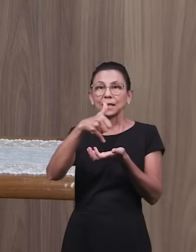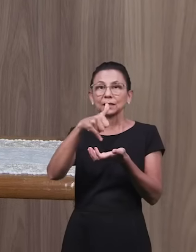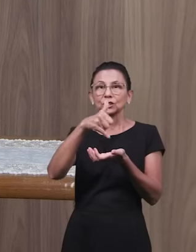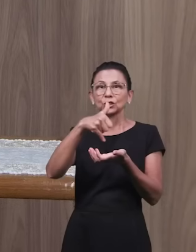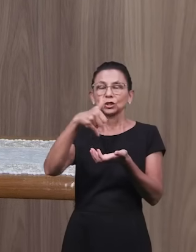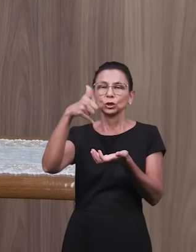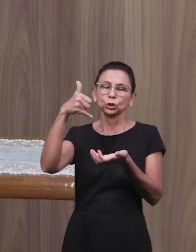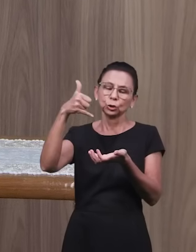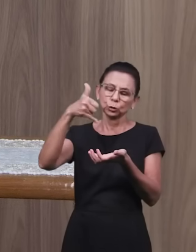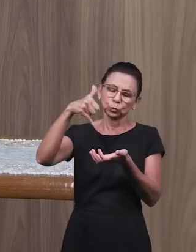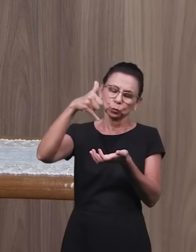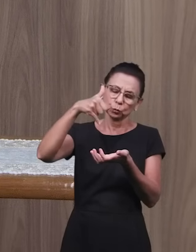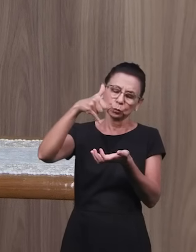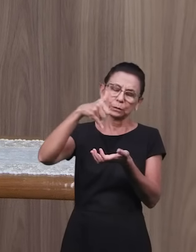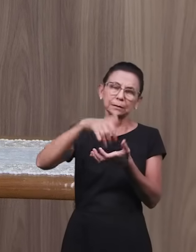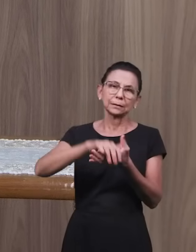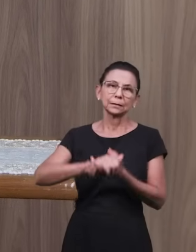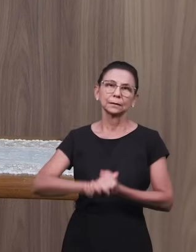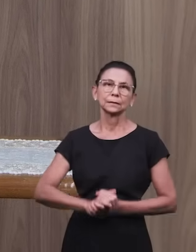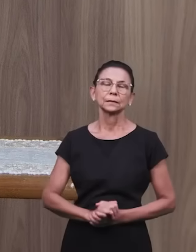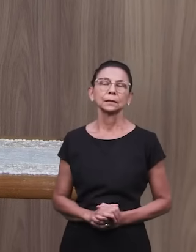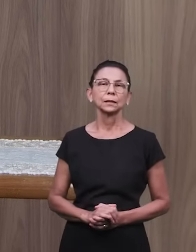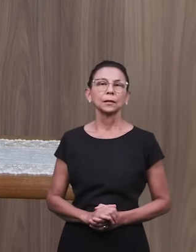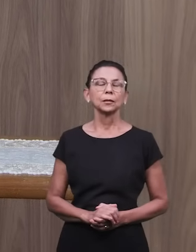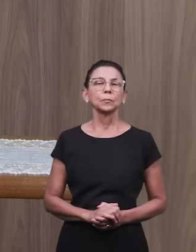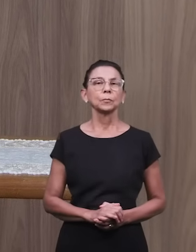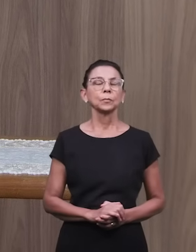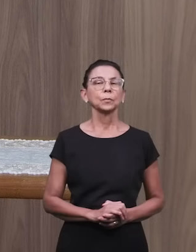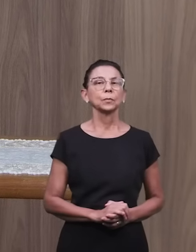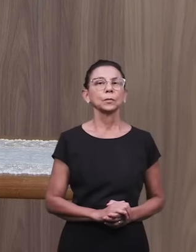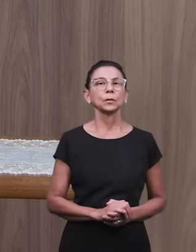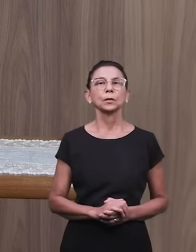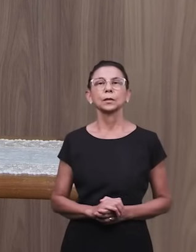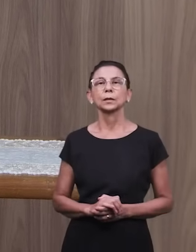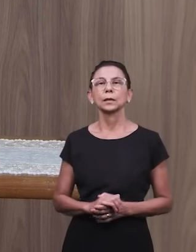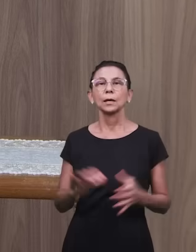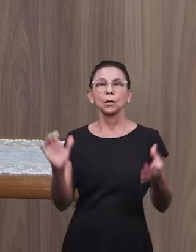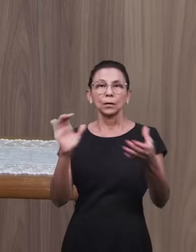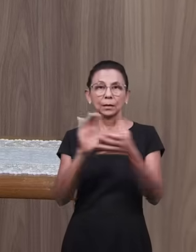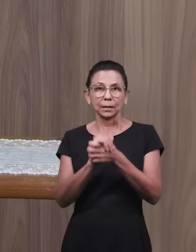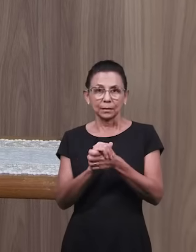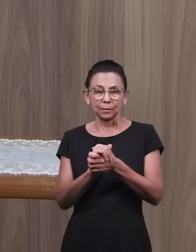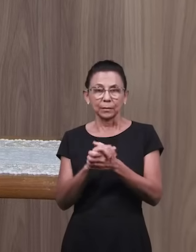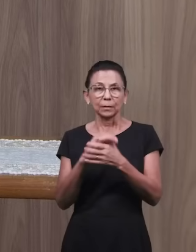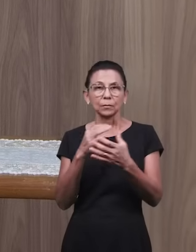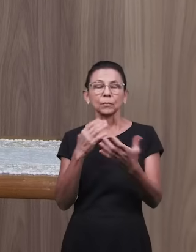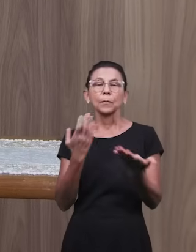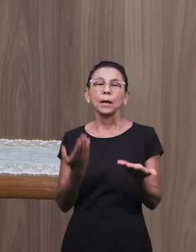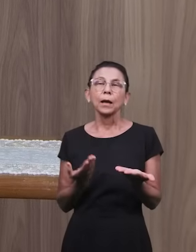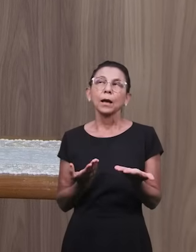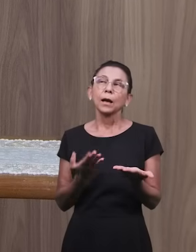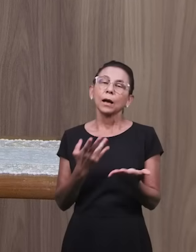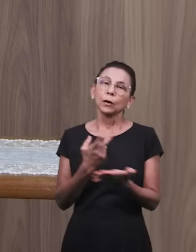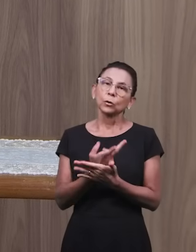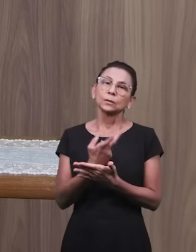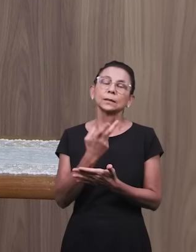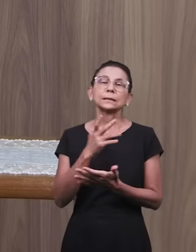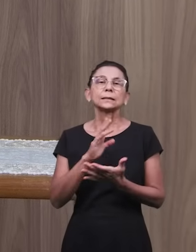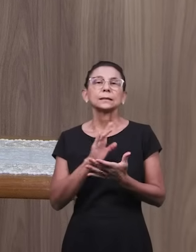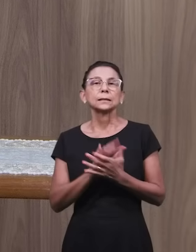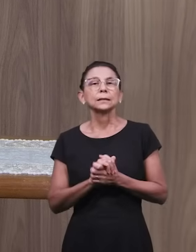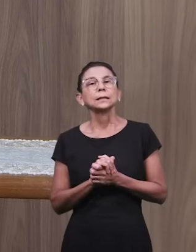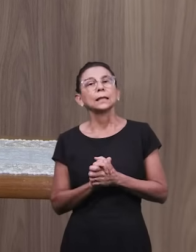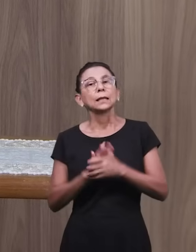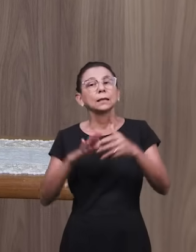casamento sempre acontecia na hora da noite. E na hora da noite, o